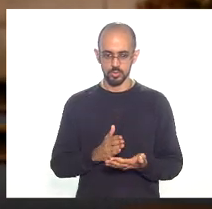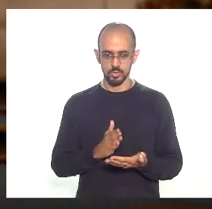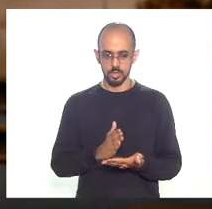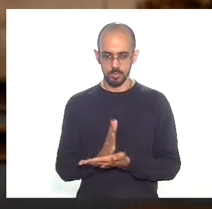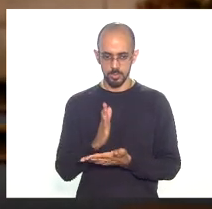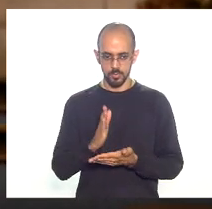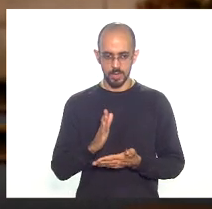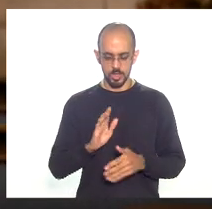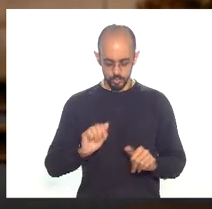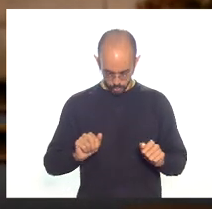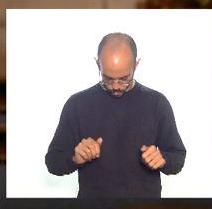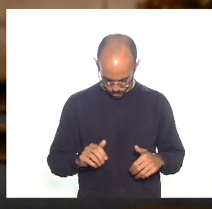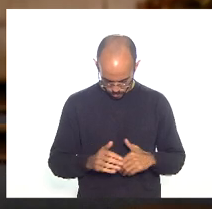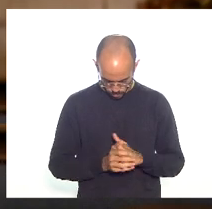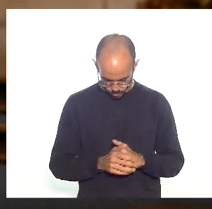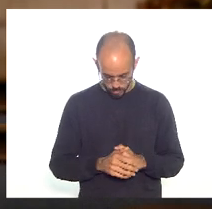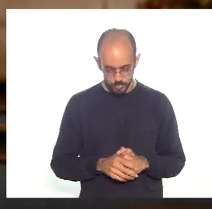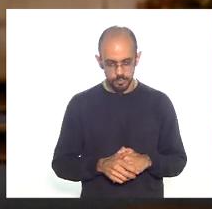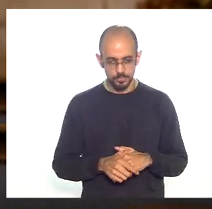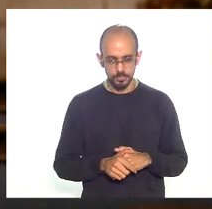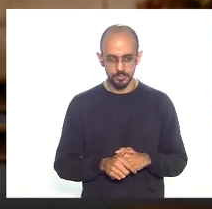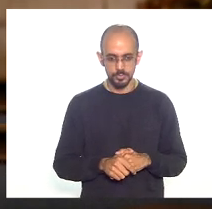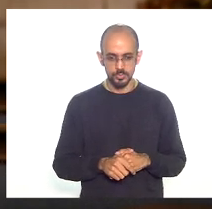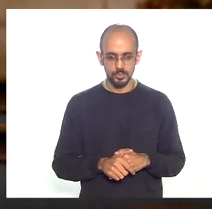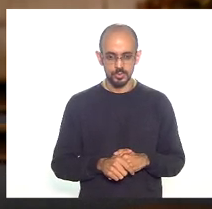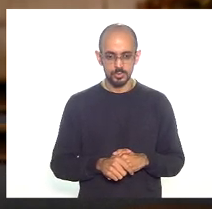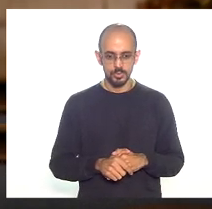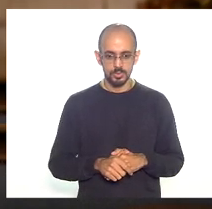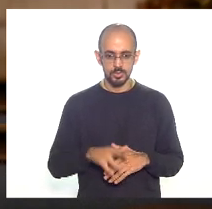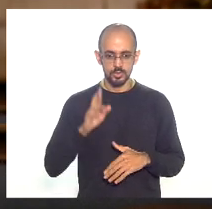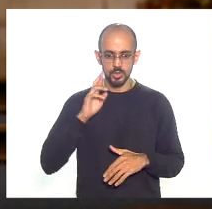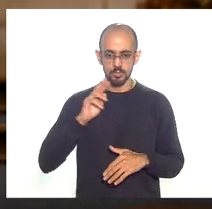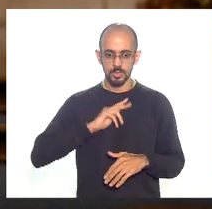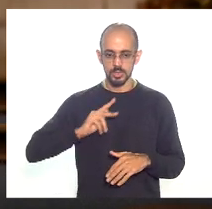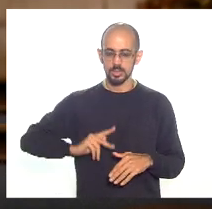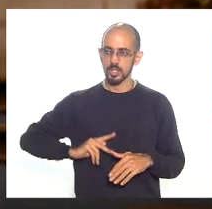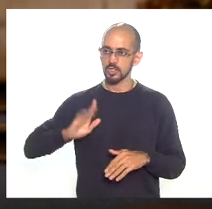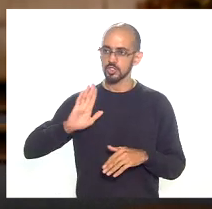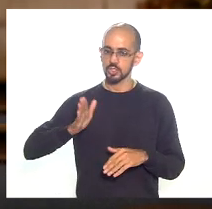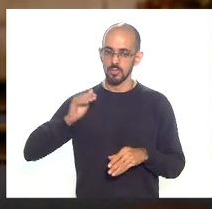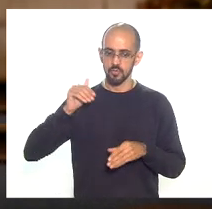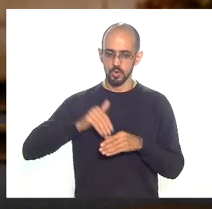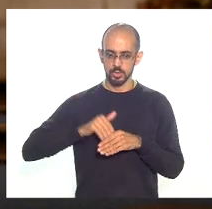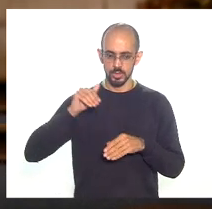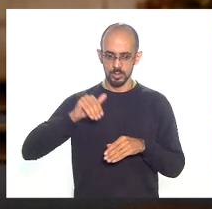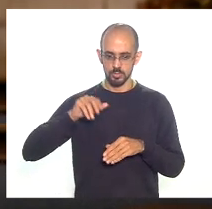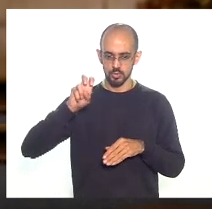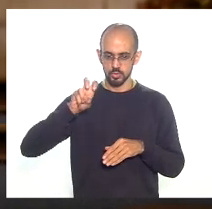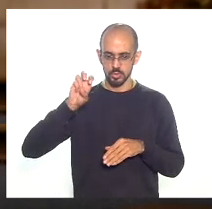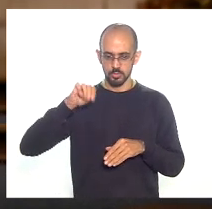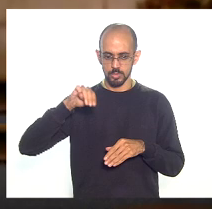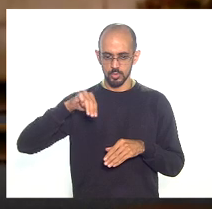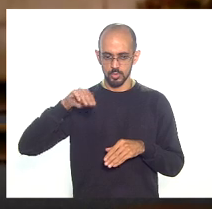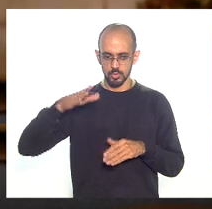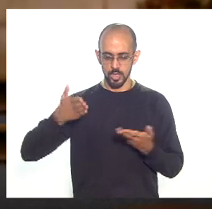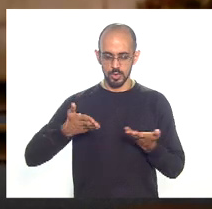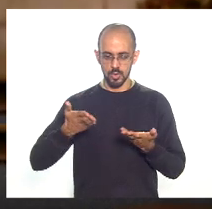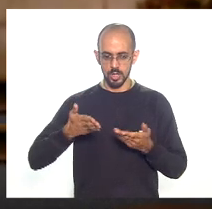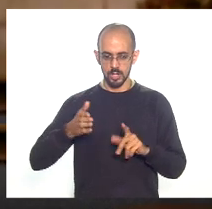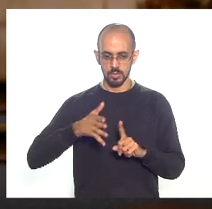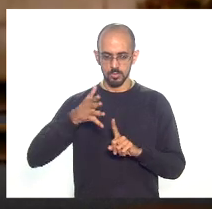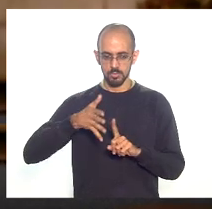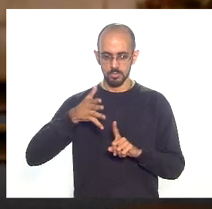aprovados então senhor presidente já voltamos daqui os cinco minutos e com a palavra pra